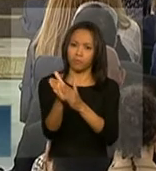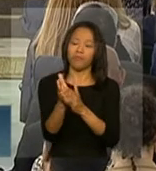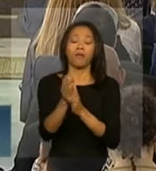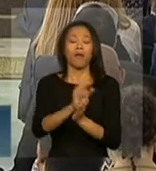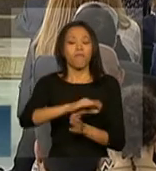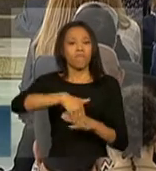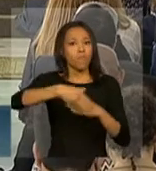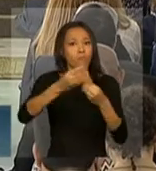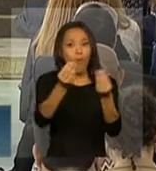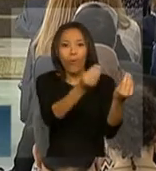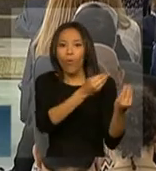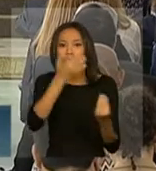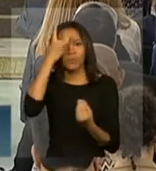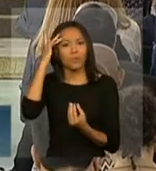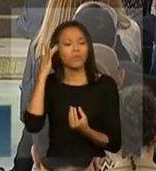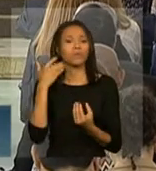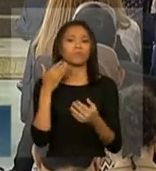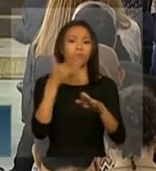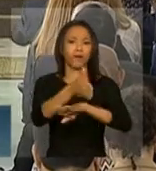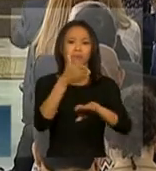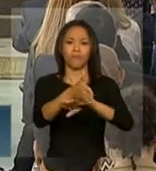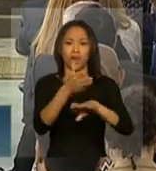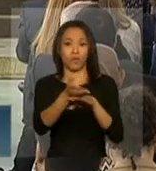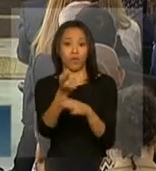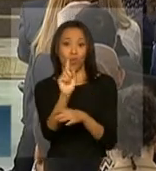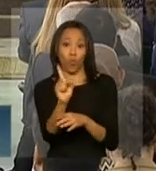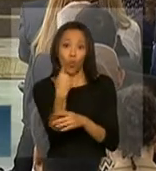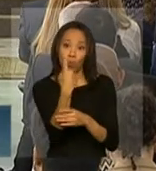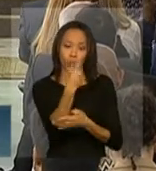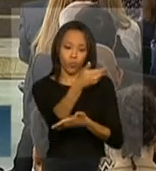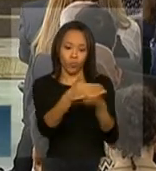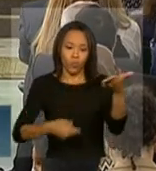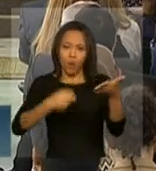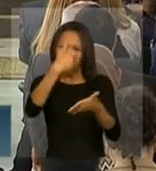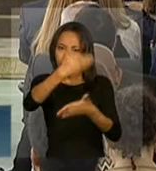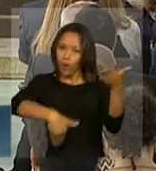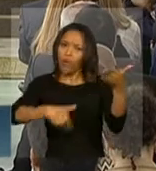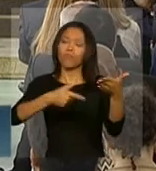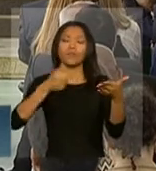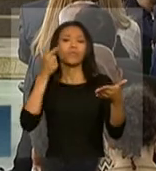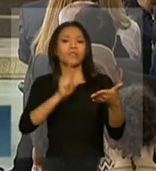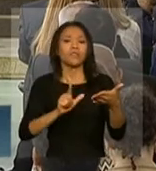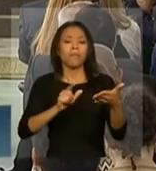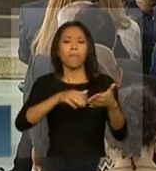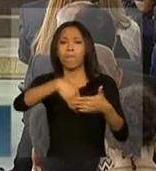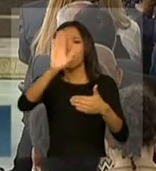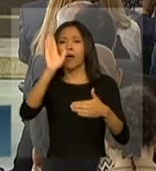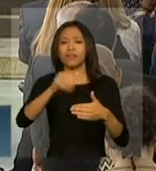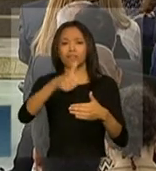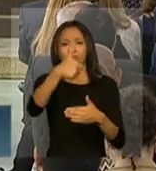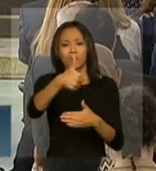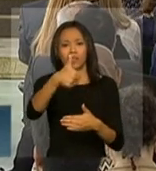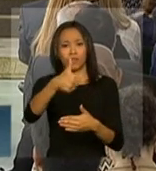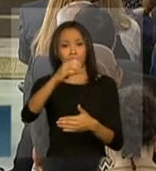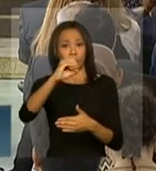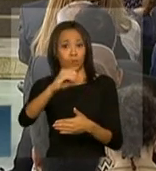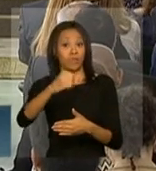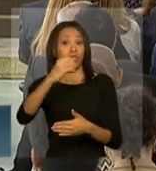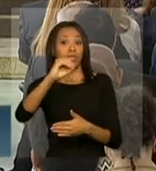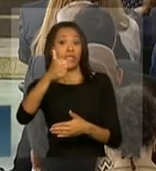participantes, onde o estudante, com um único exame, disputou vagas públicas em mais de 115 universidades,